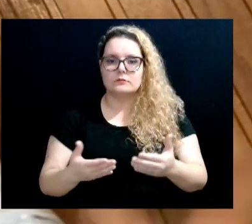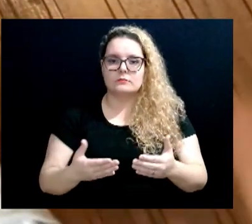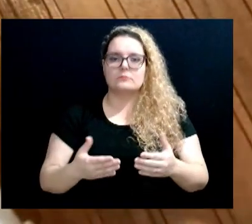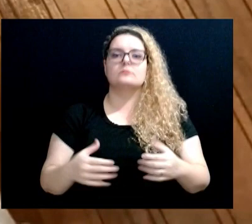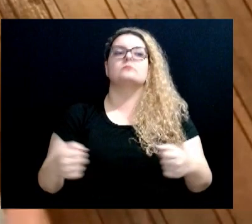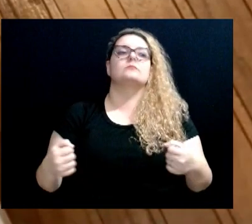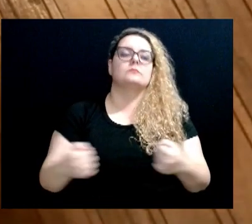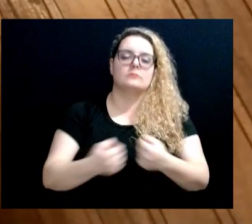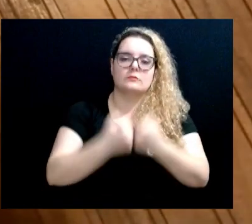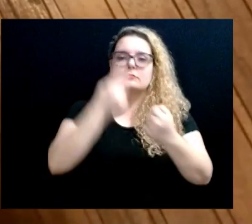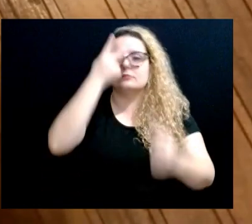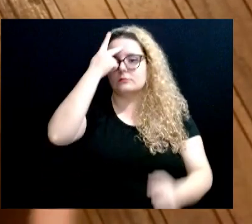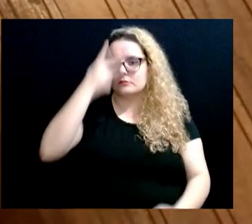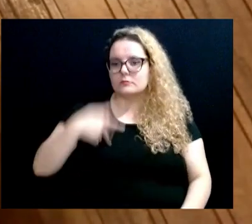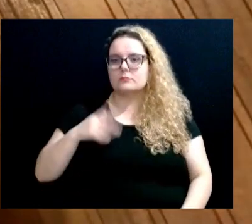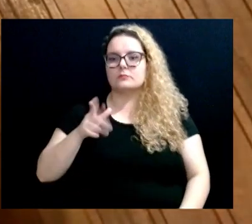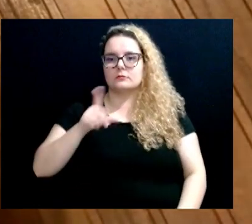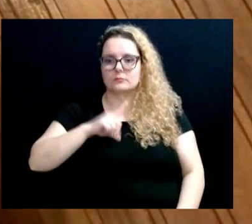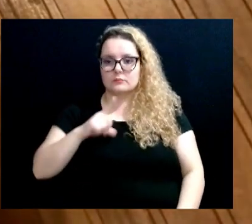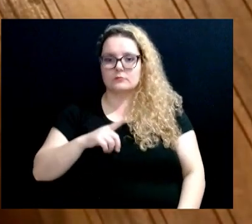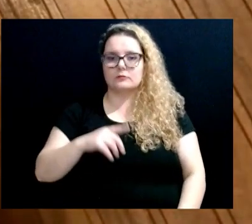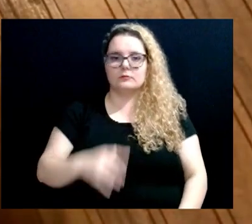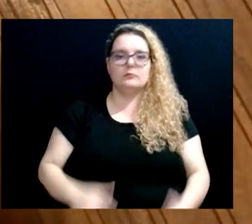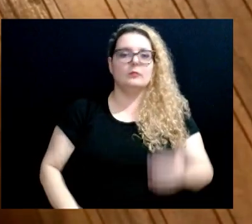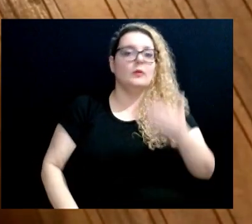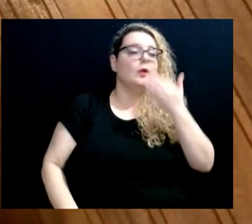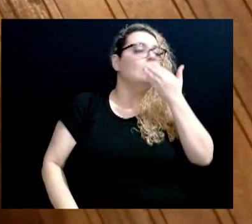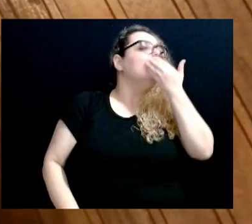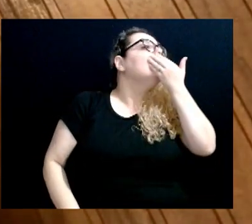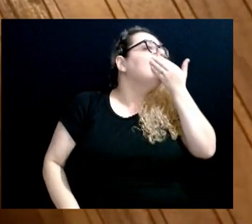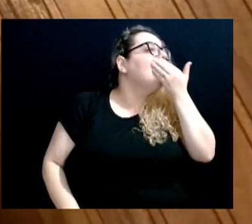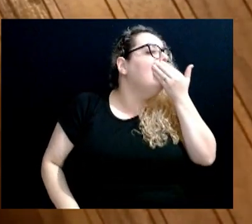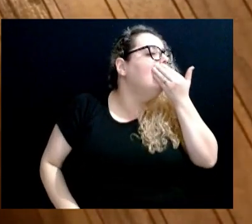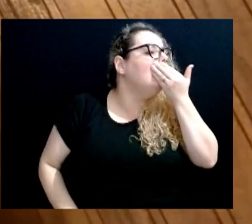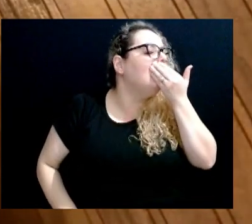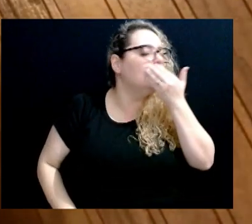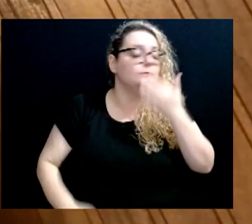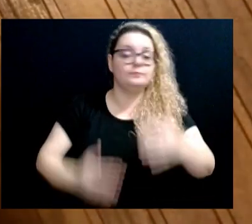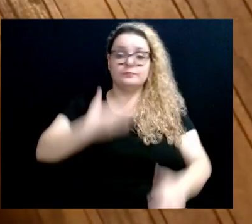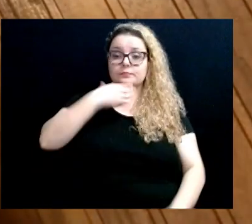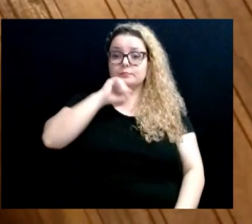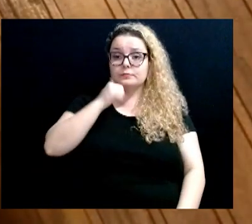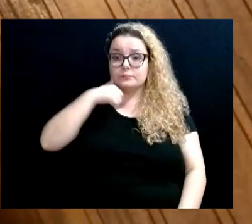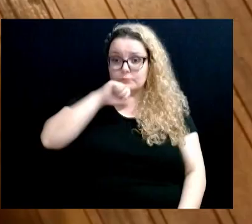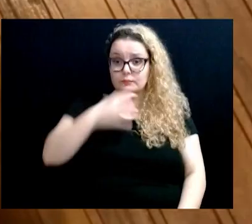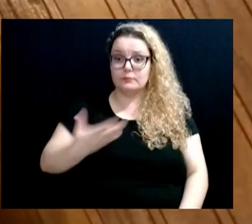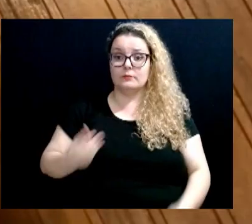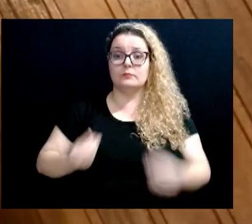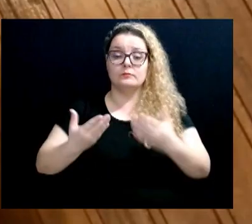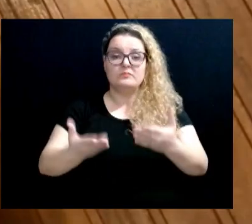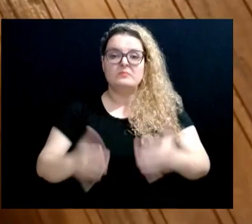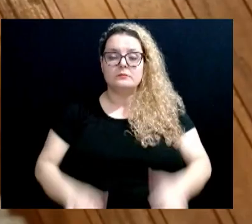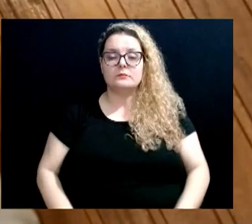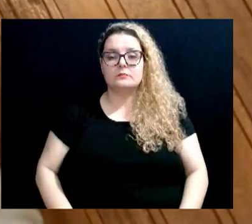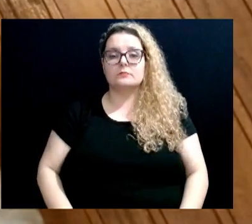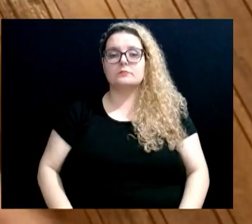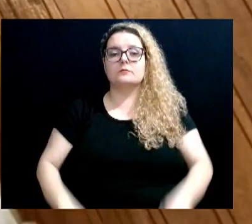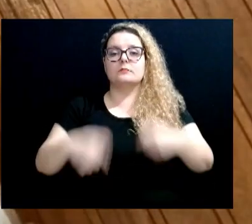o pai ou a mãe já traz muita demanda. Então, assim, eu preciso ficar retido, eu preciso